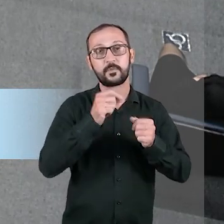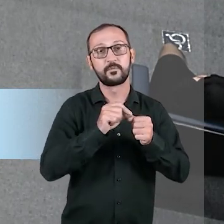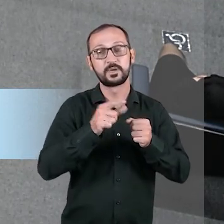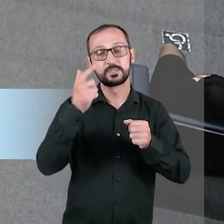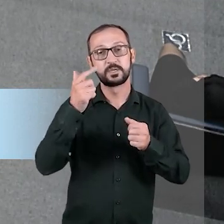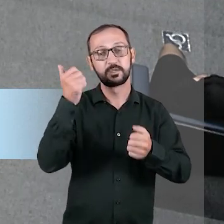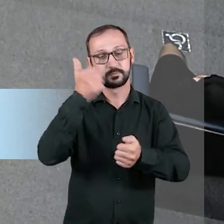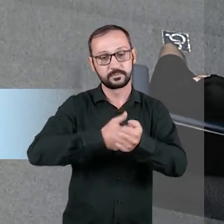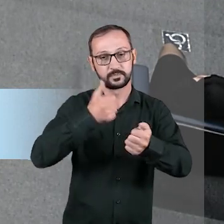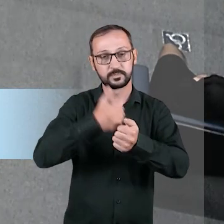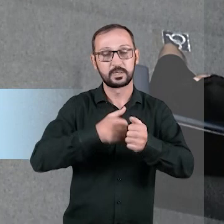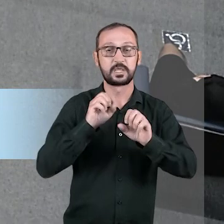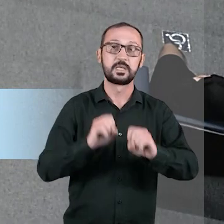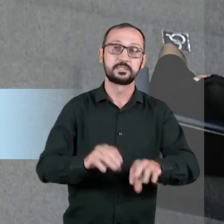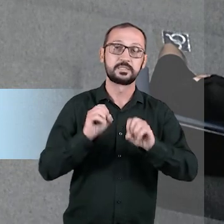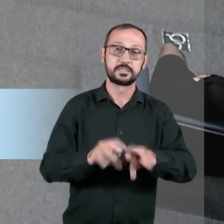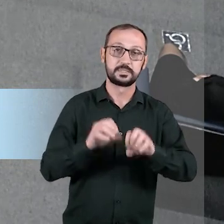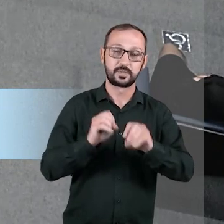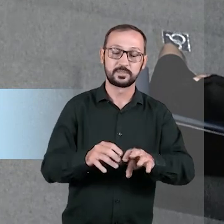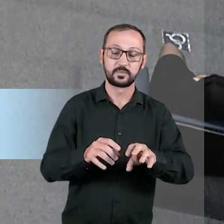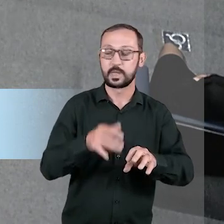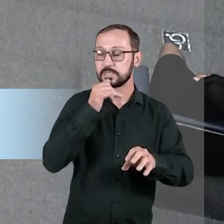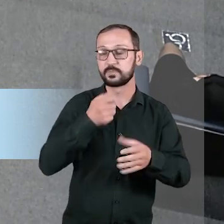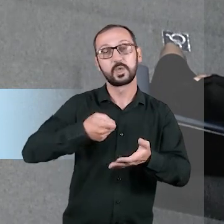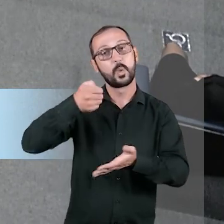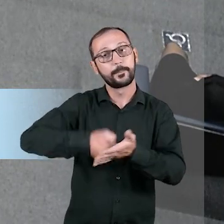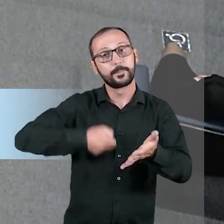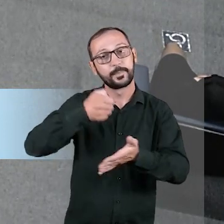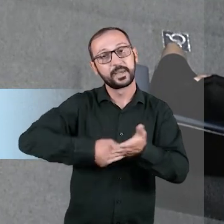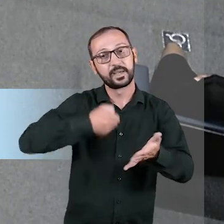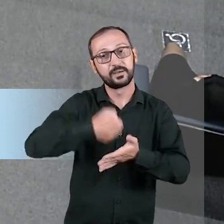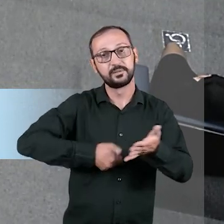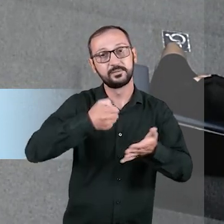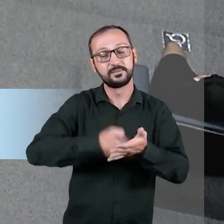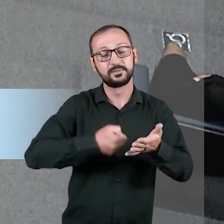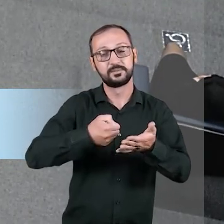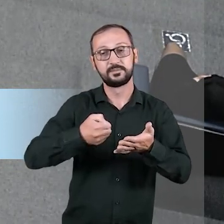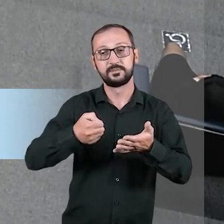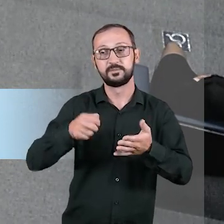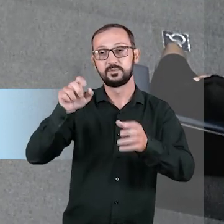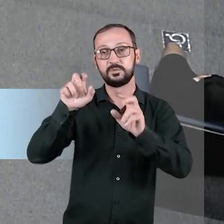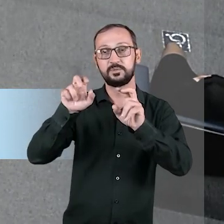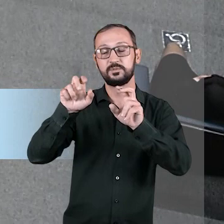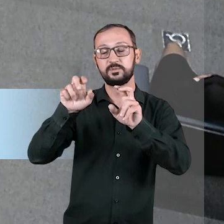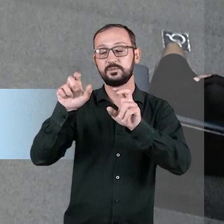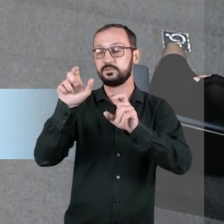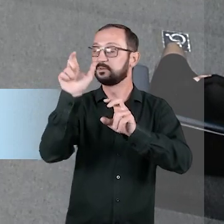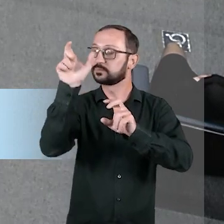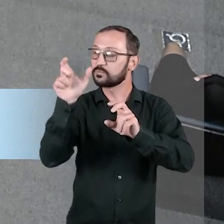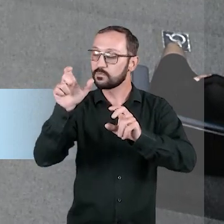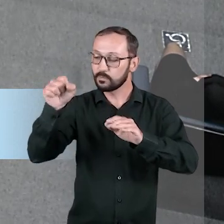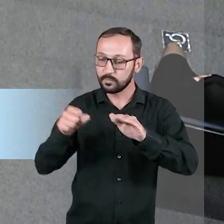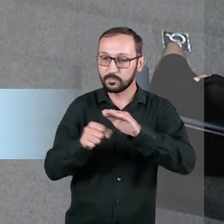bom fazer uma reforma no sistema educativo que obrigasse a introduzir esses temas